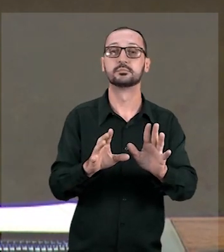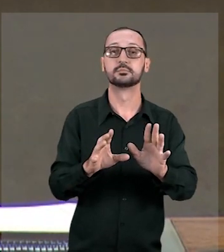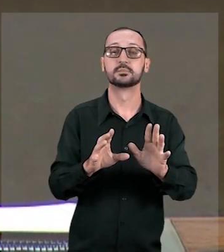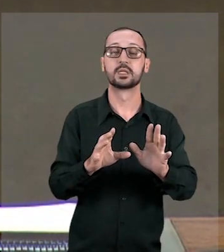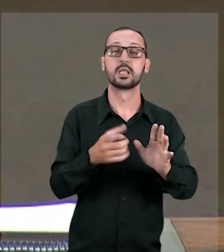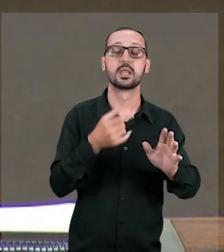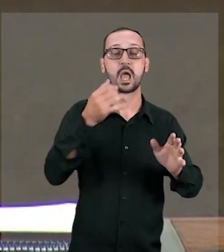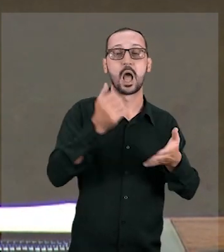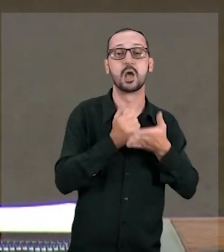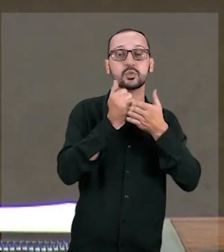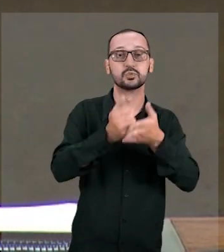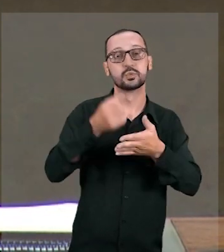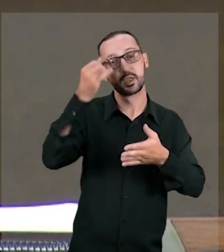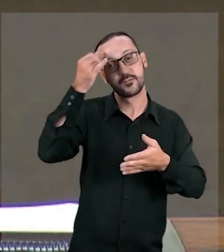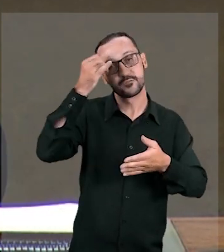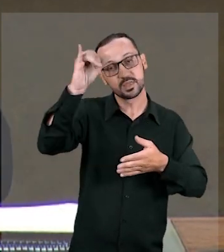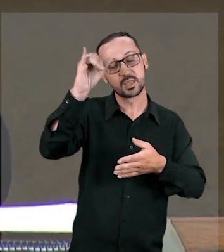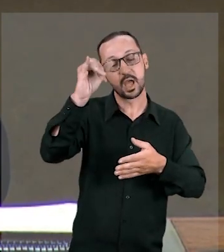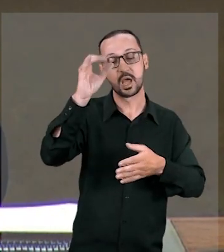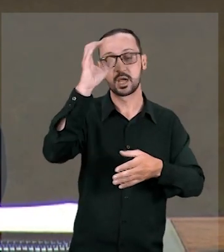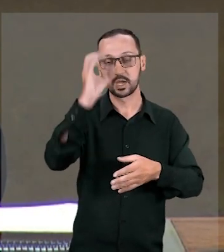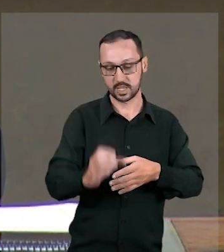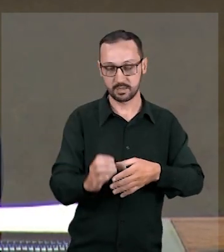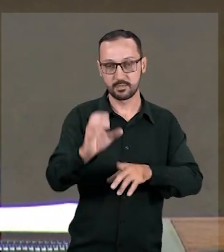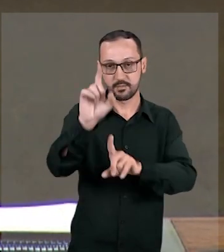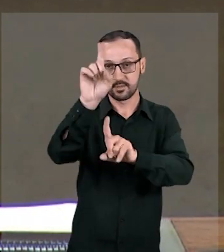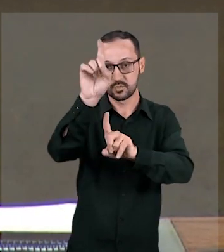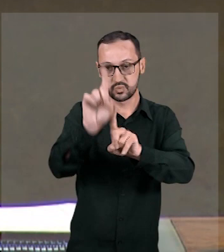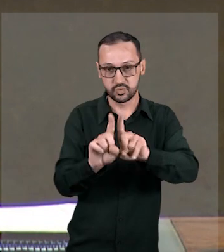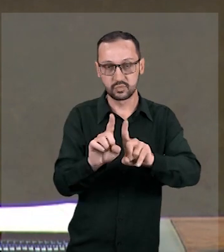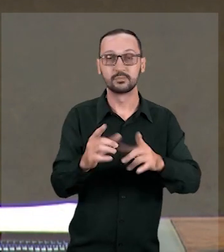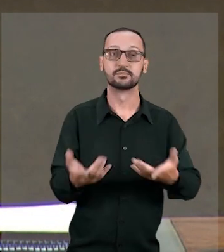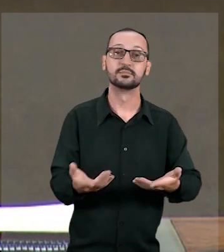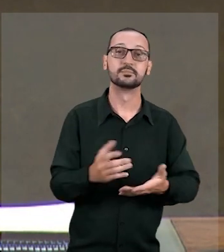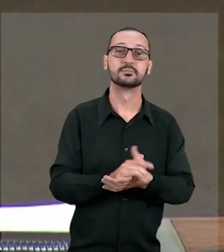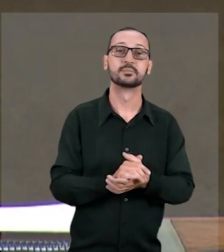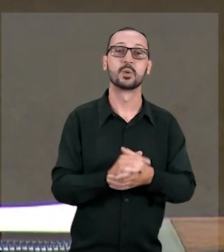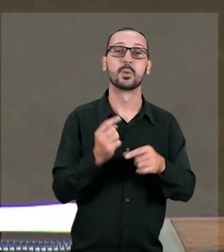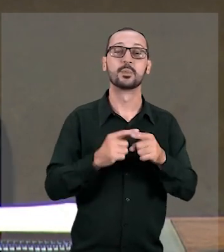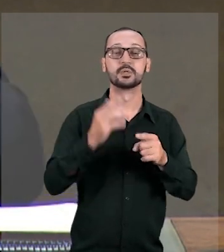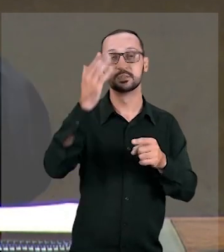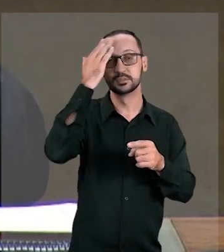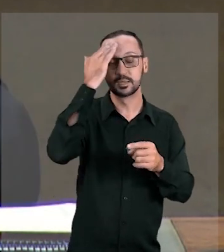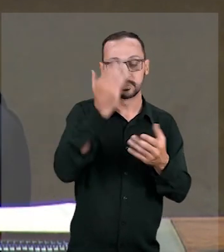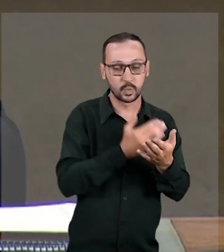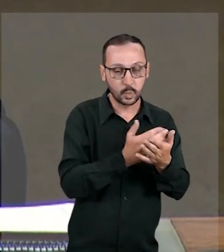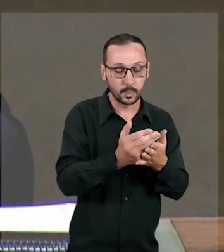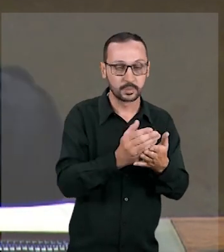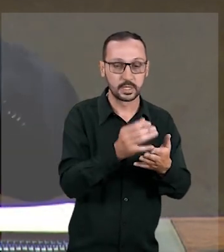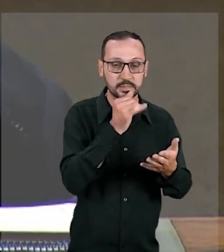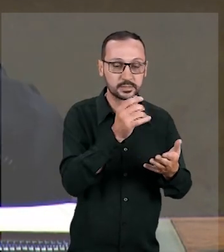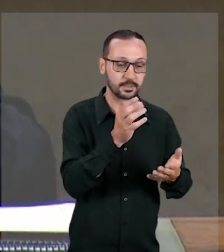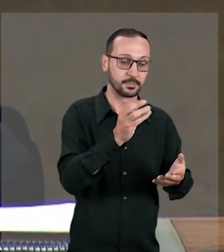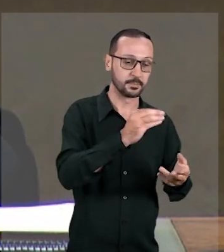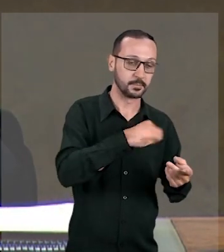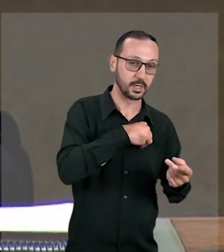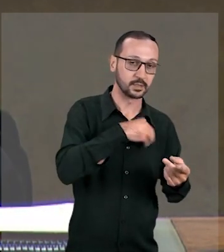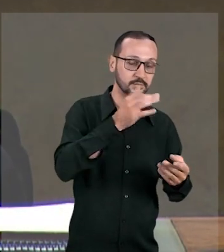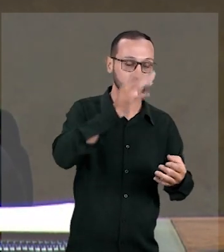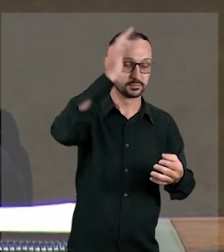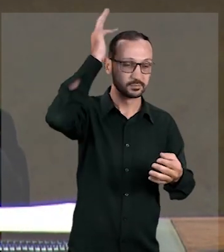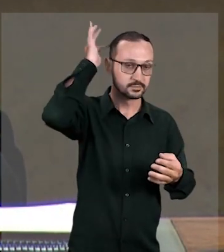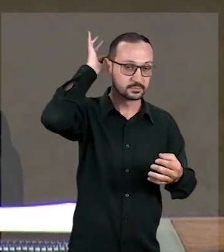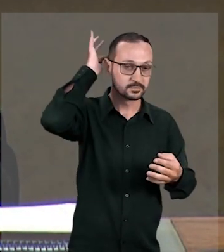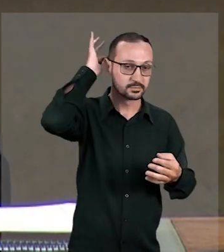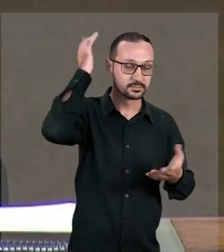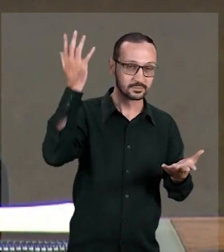número de crimes, porque há uma coisa segura na vida, a certeza, desde Beccaria, passando por Foucault,